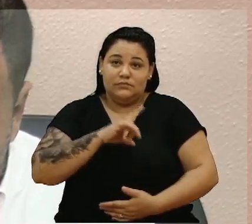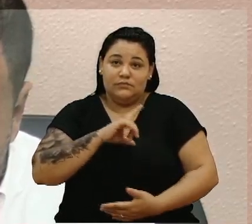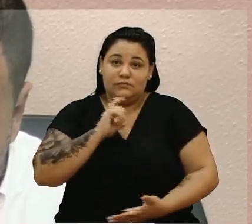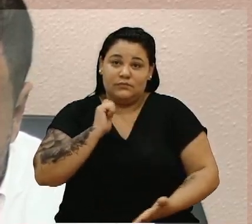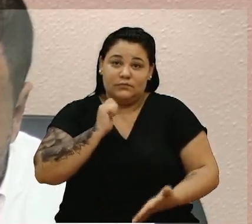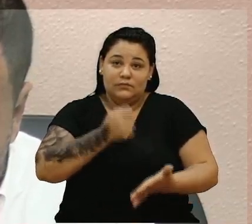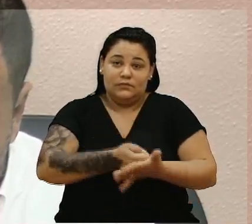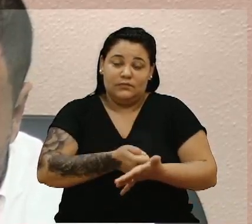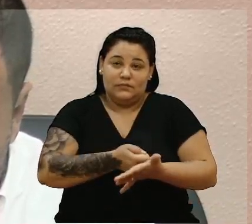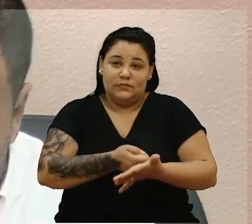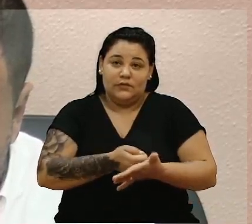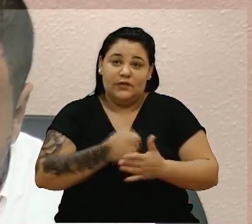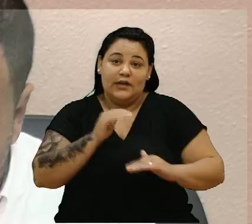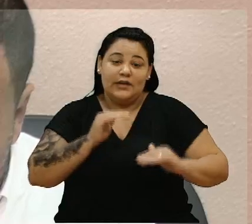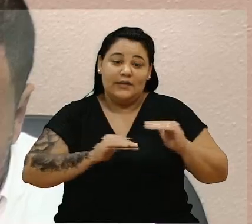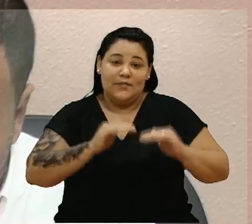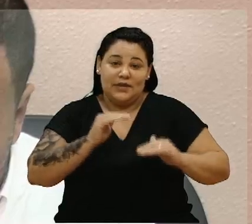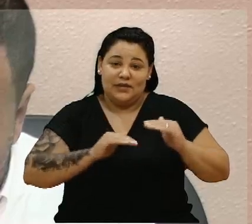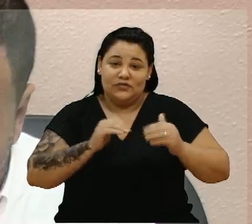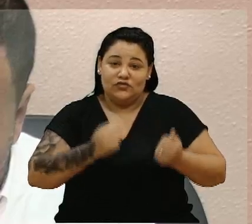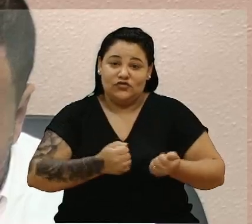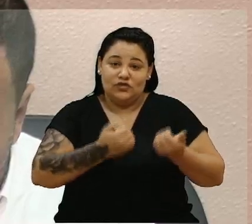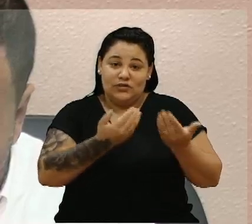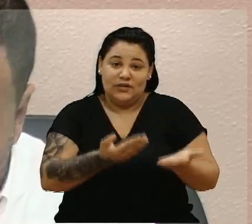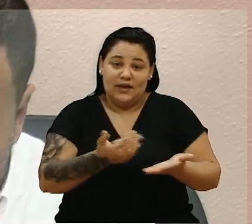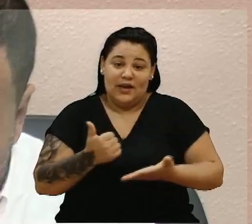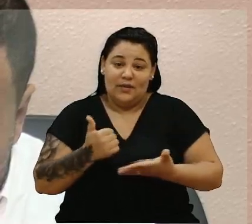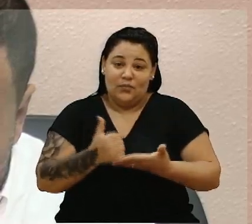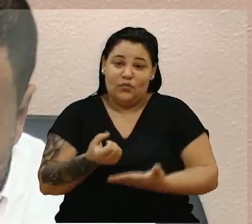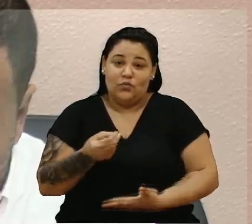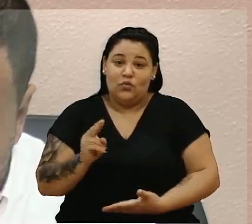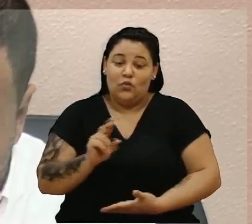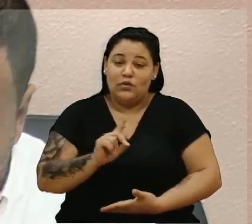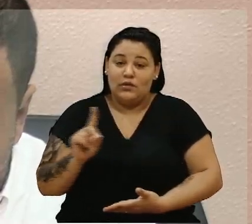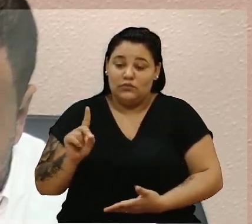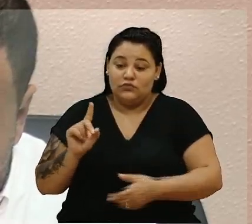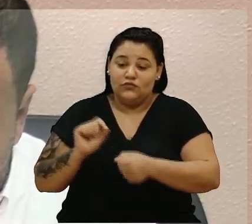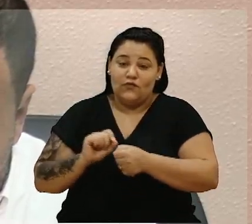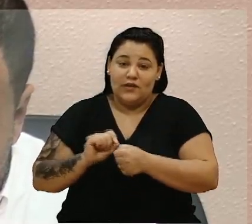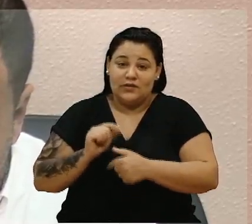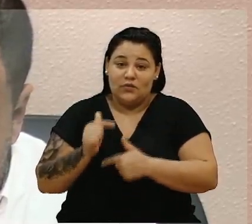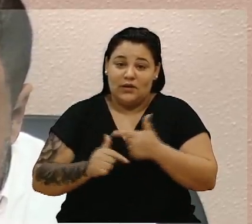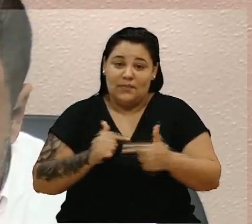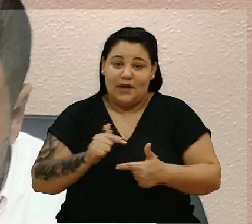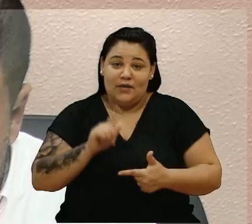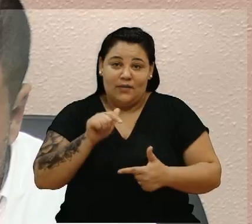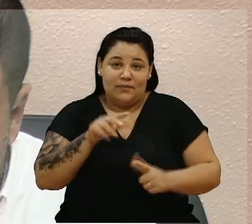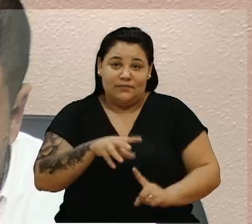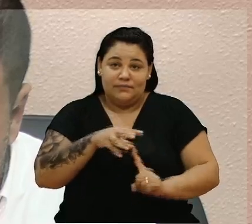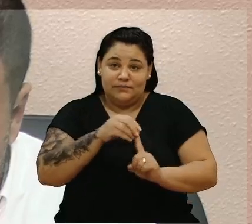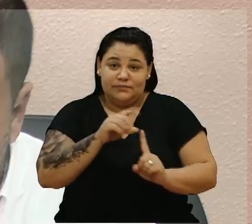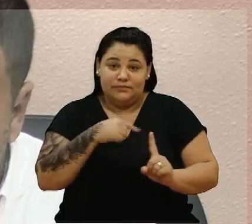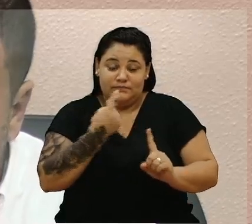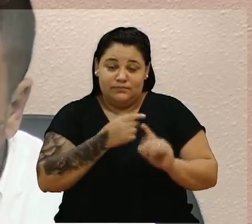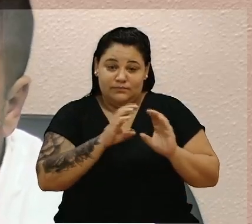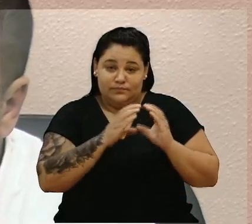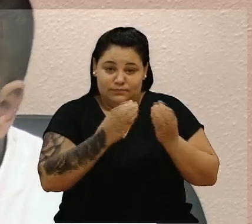independente de dar subsídio ou não, de prestar um serviço que é essencial à nossa